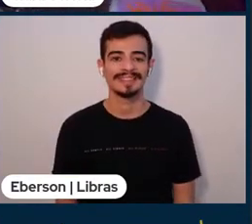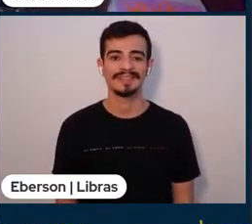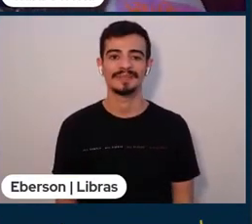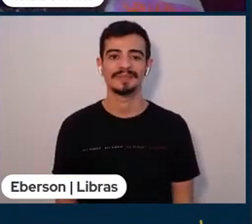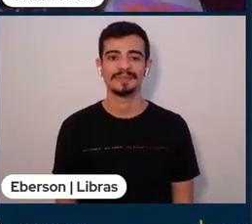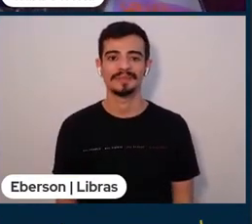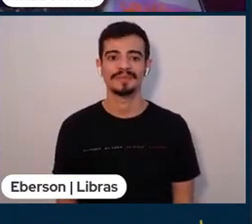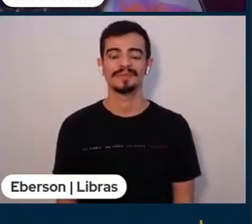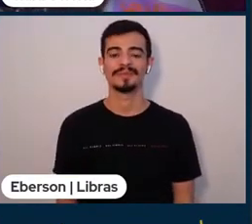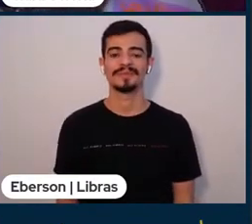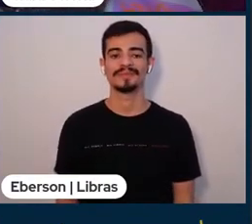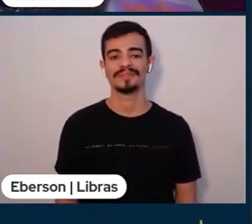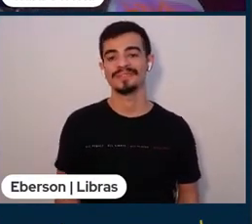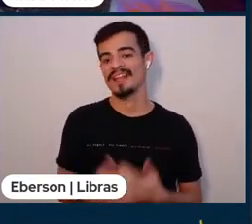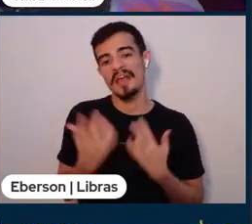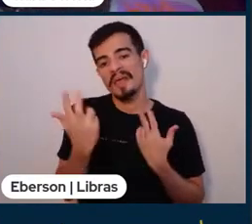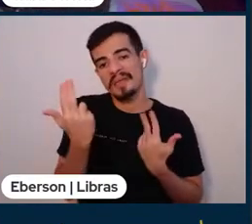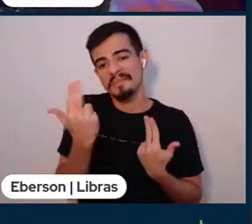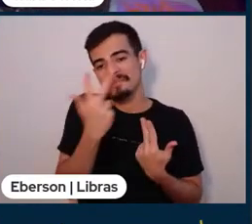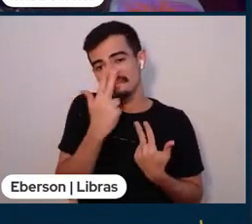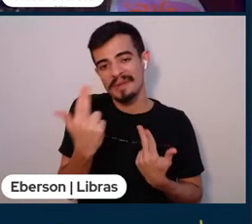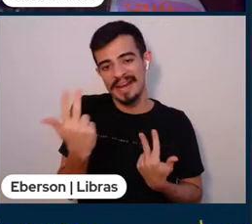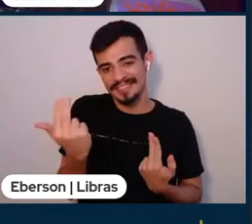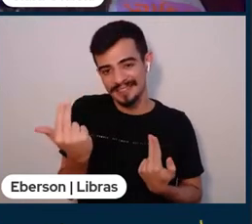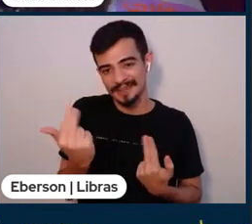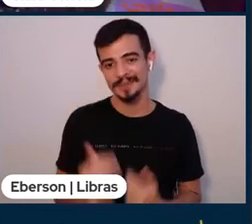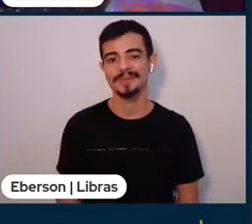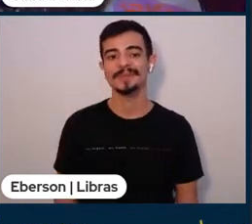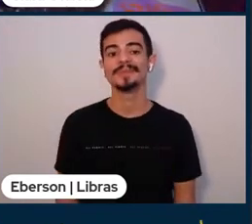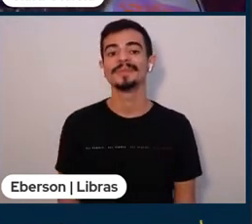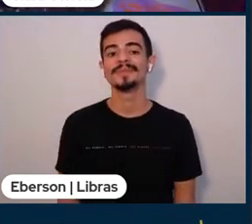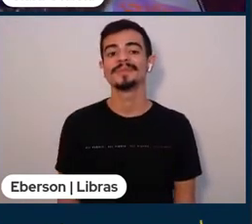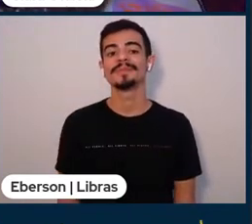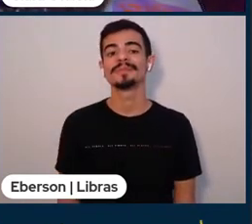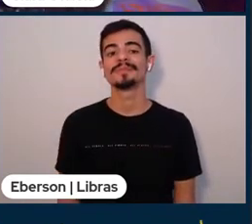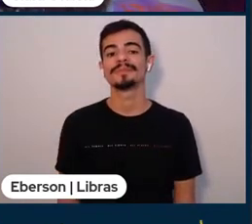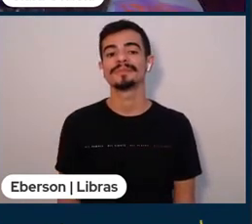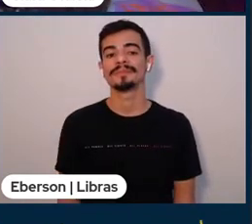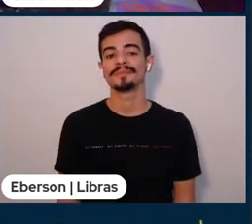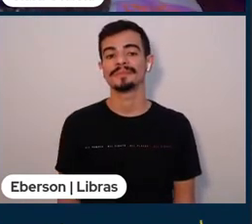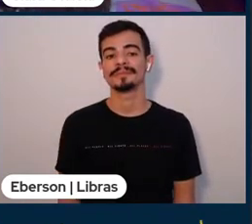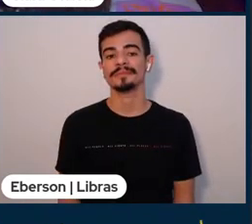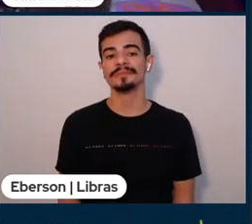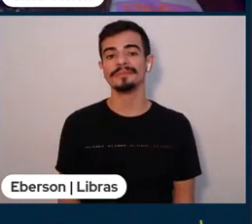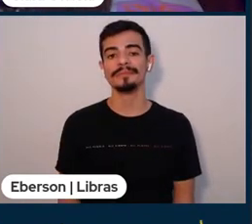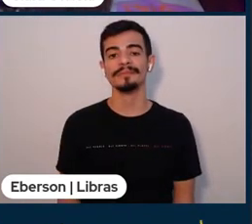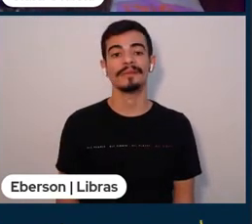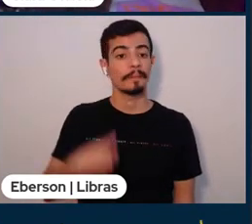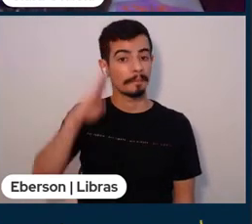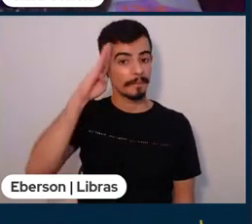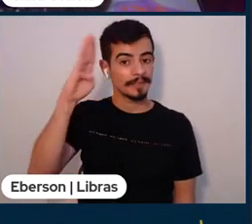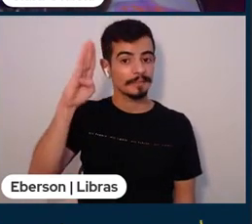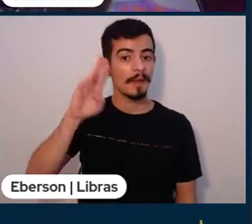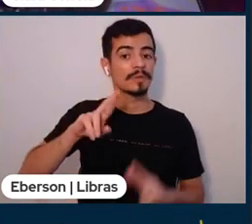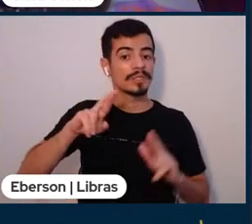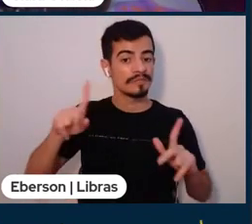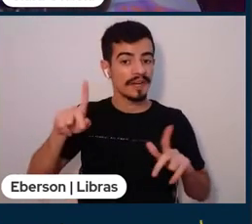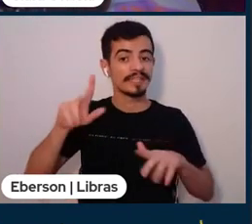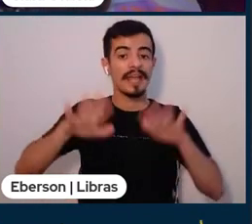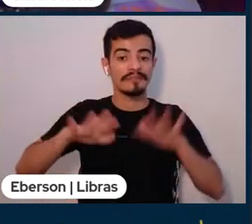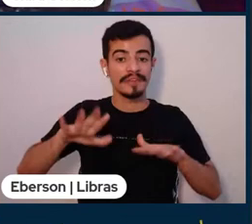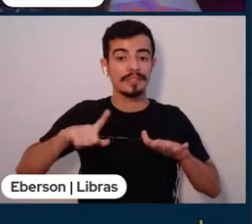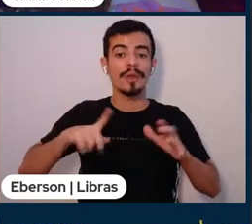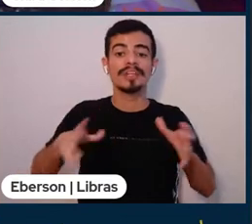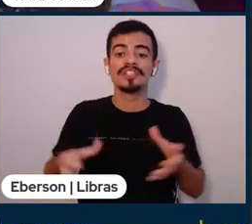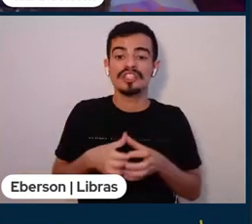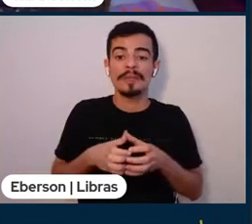Não, não é tão diferente. Não? Eu acho que a maior diferença é que às vezes eu estou num time global, então